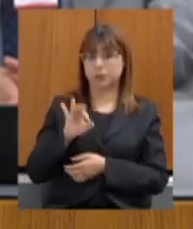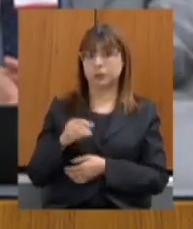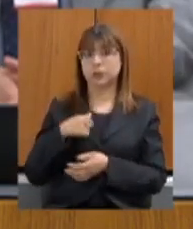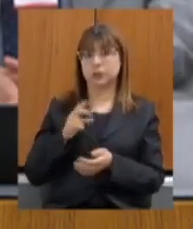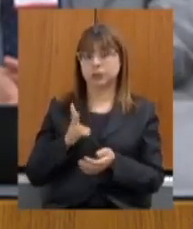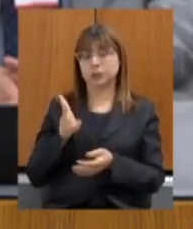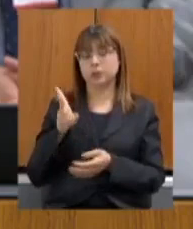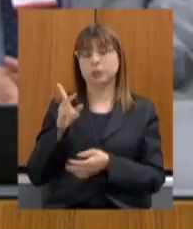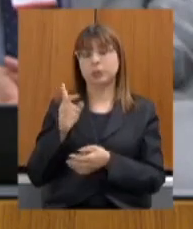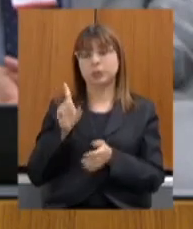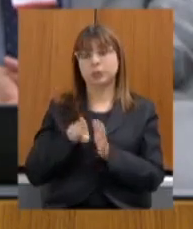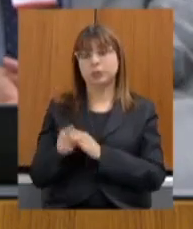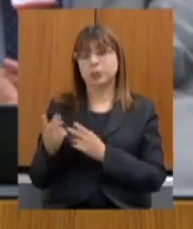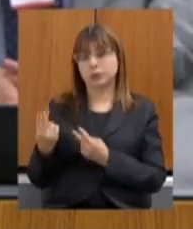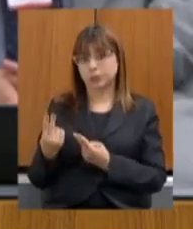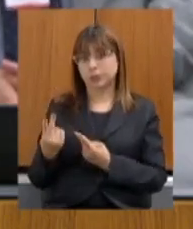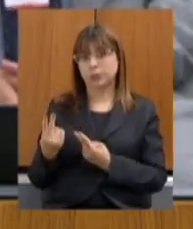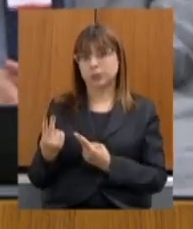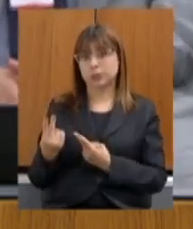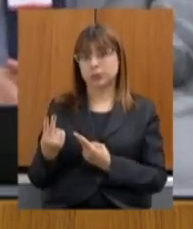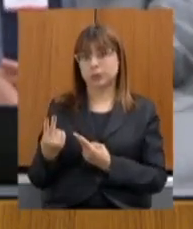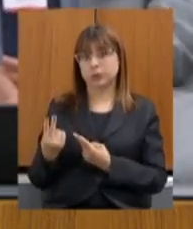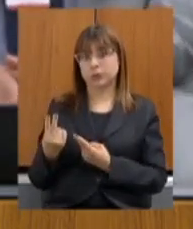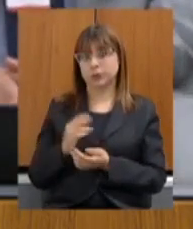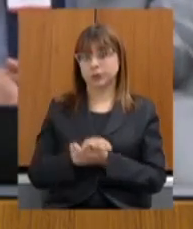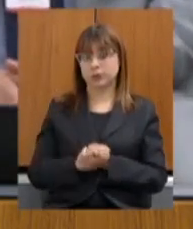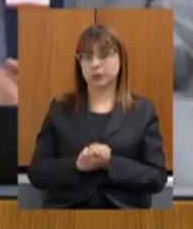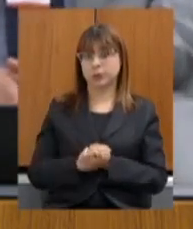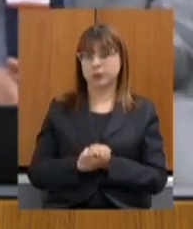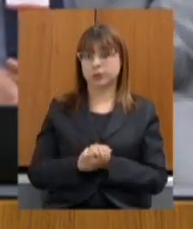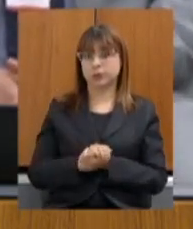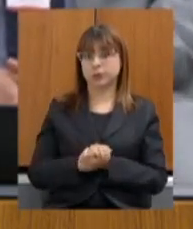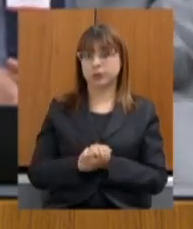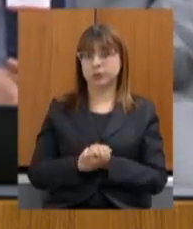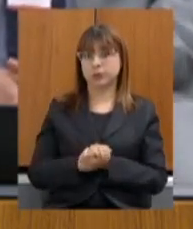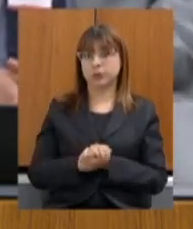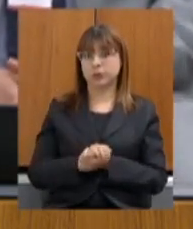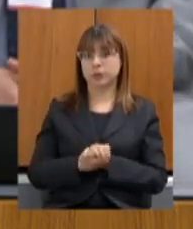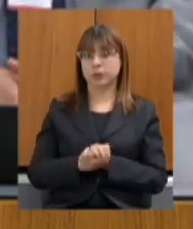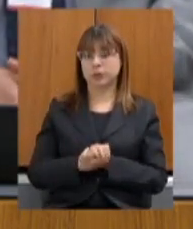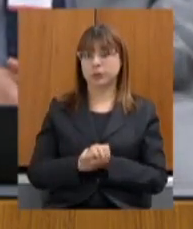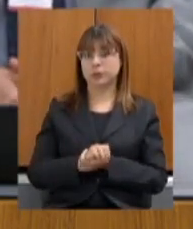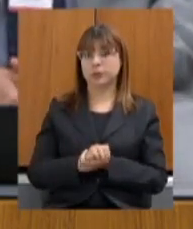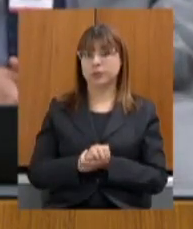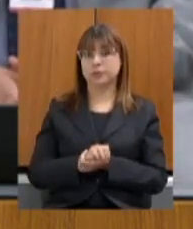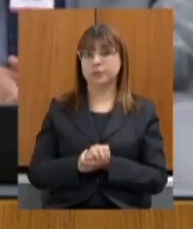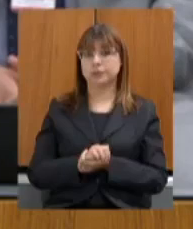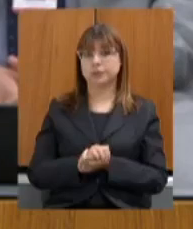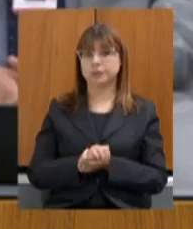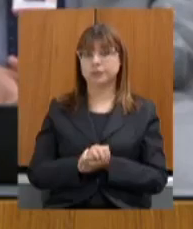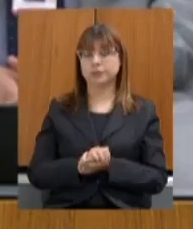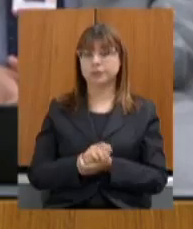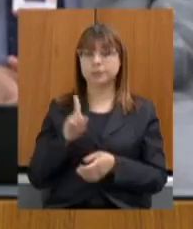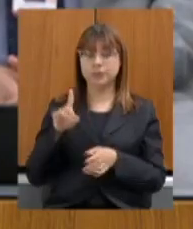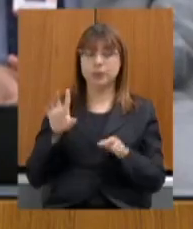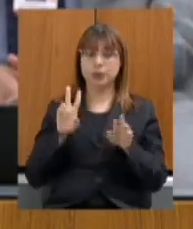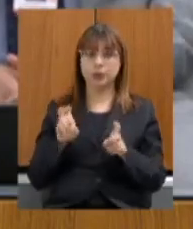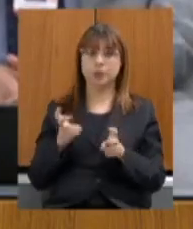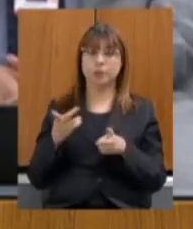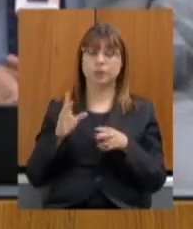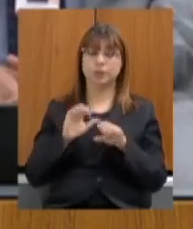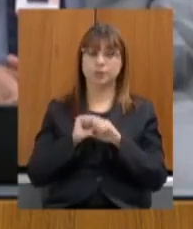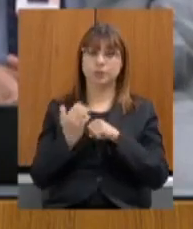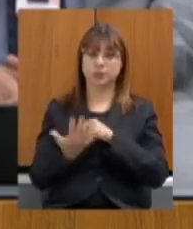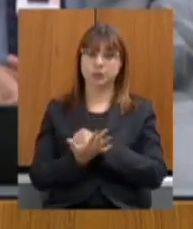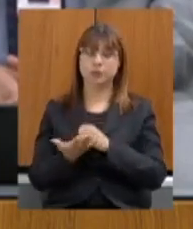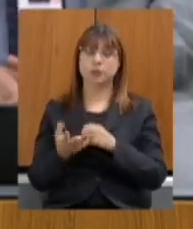mesmas perguntas, secretário, e eu já adianto que eu entendo a questão da pandemia e acho que